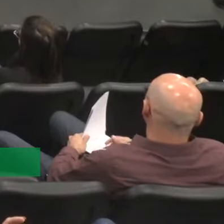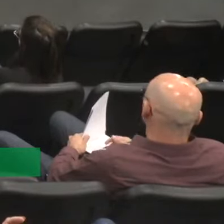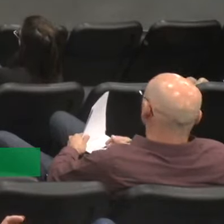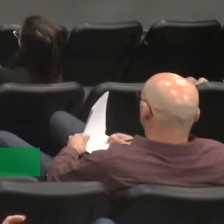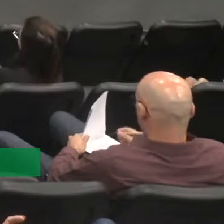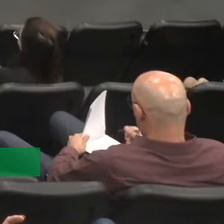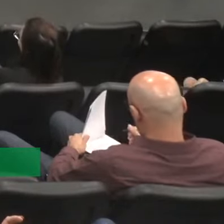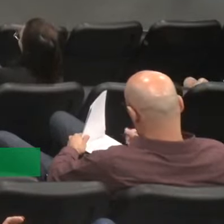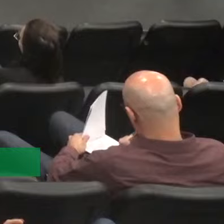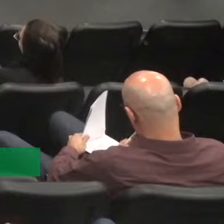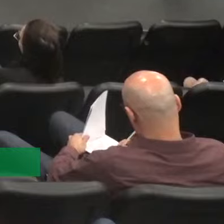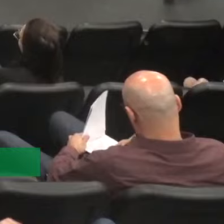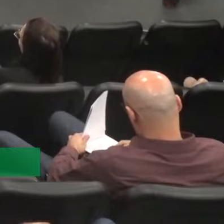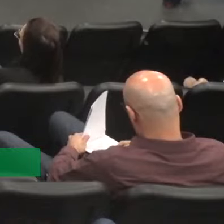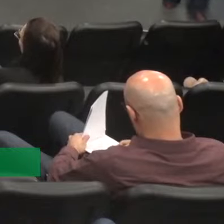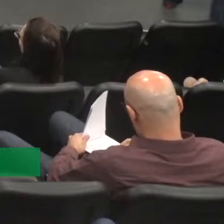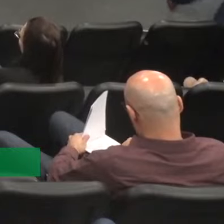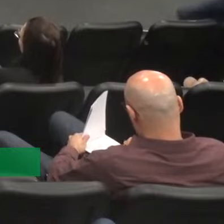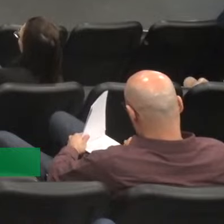Condroplasia.